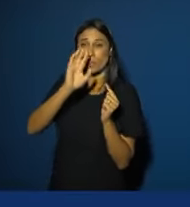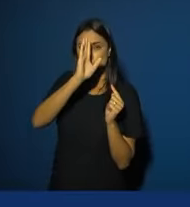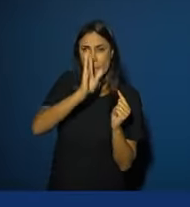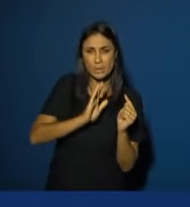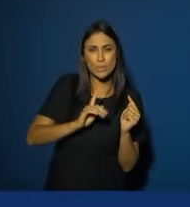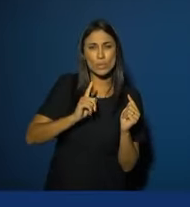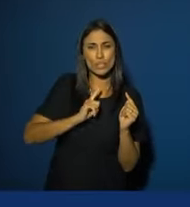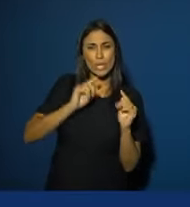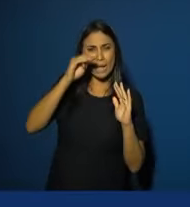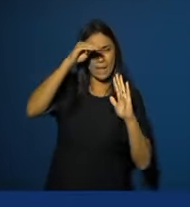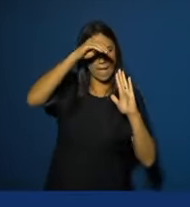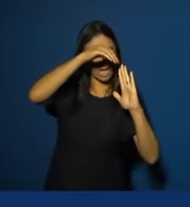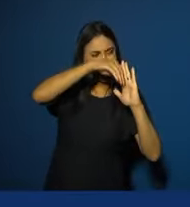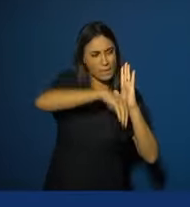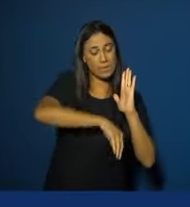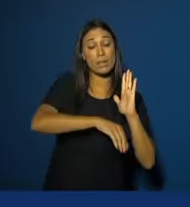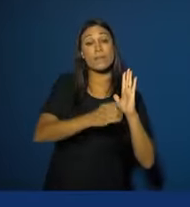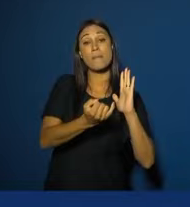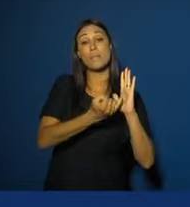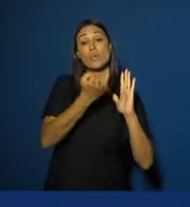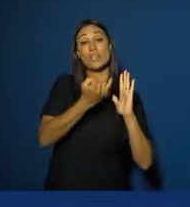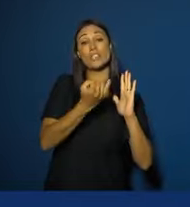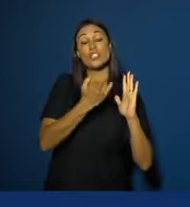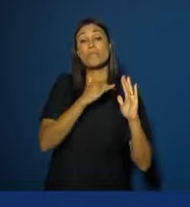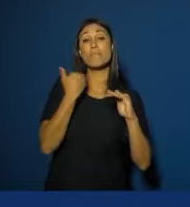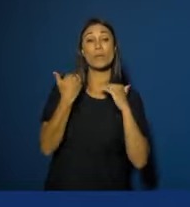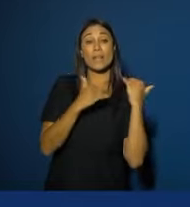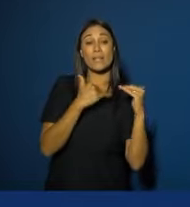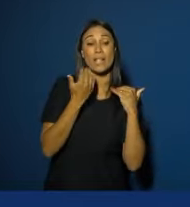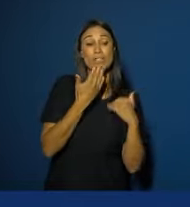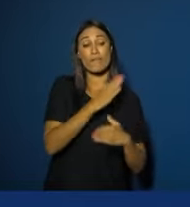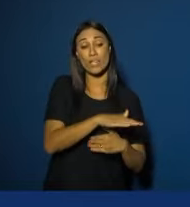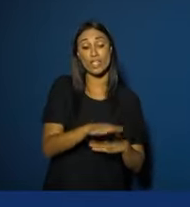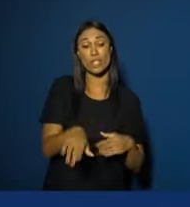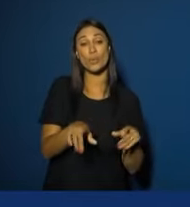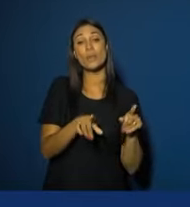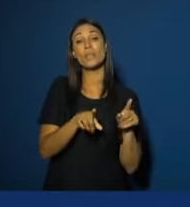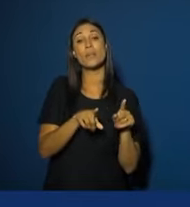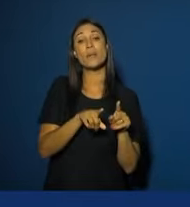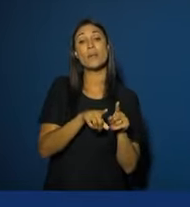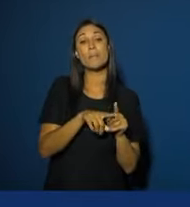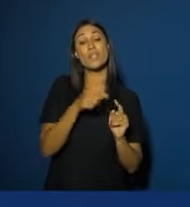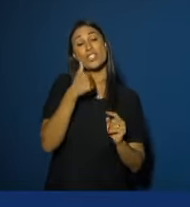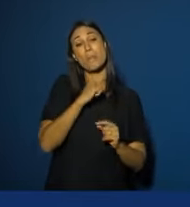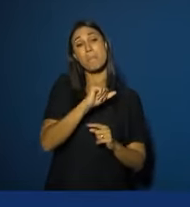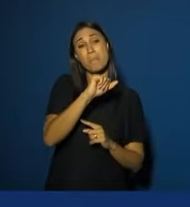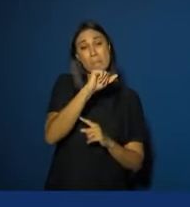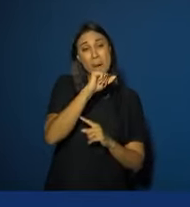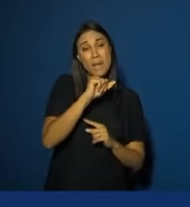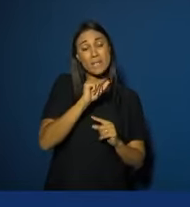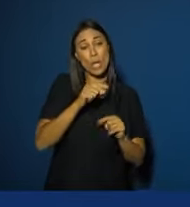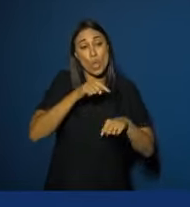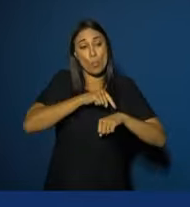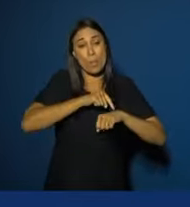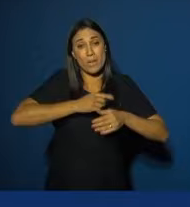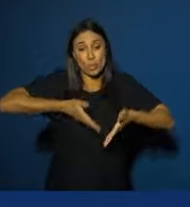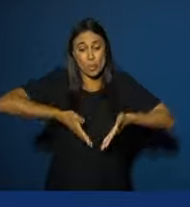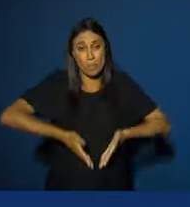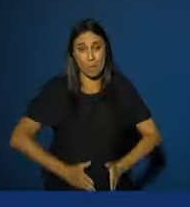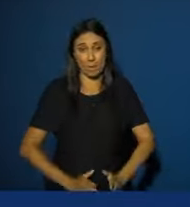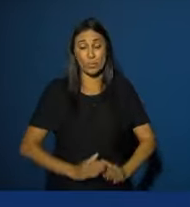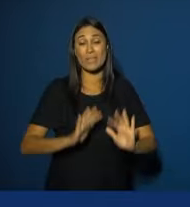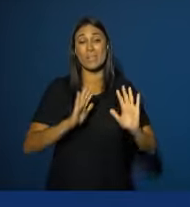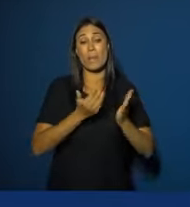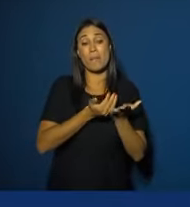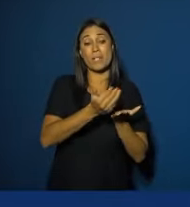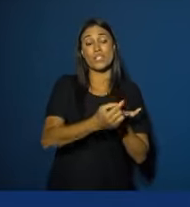vinha tendo quedas substantivas de taxa de mortalidade infantil e de mães no parto. De repente, a partir